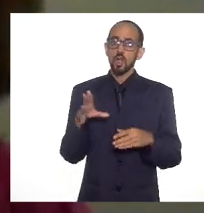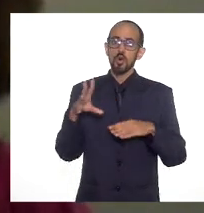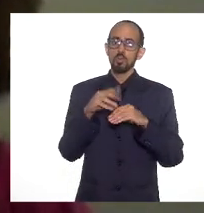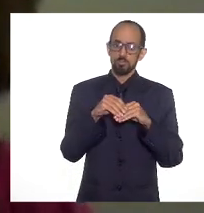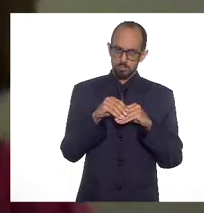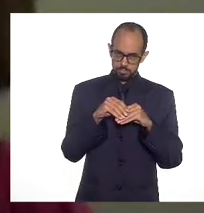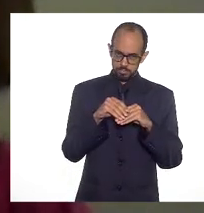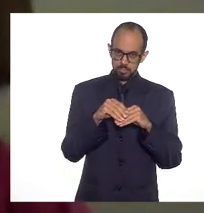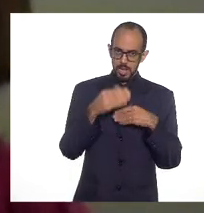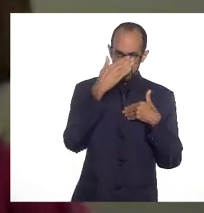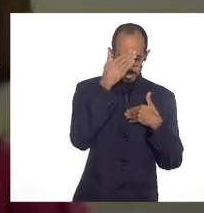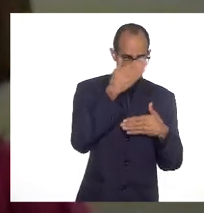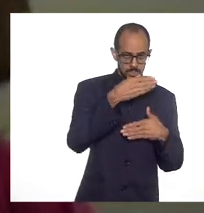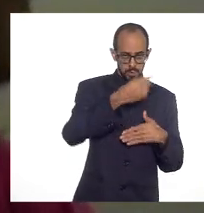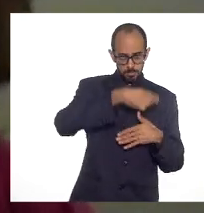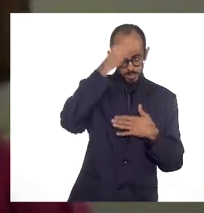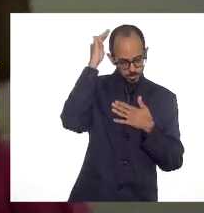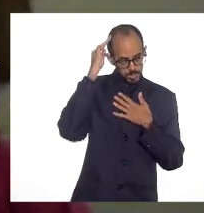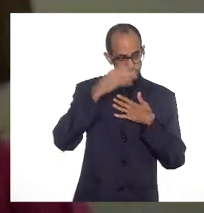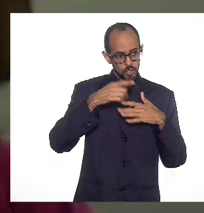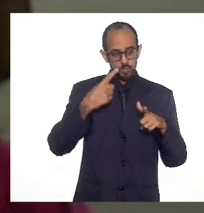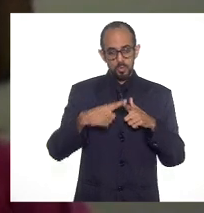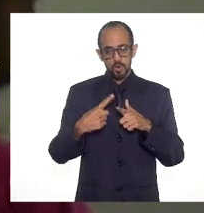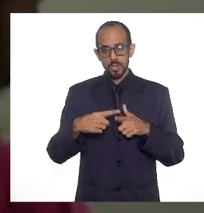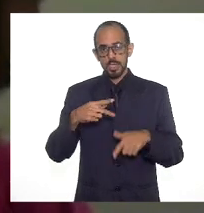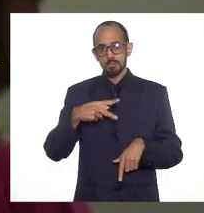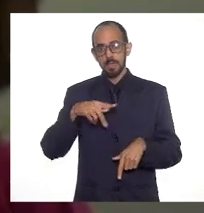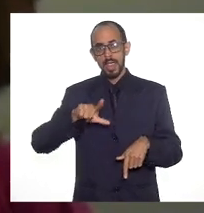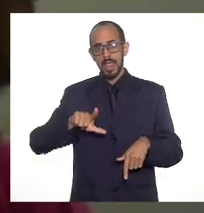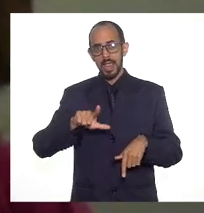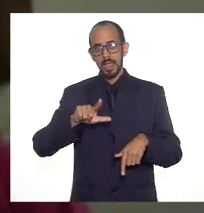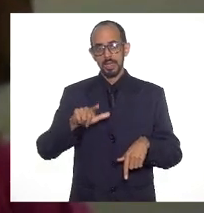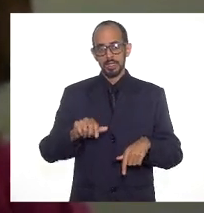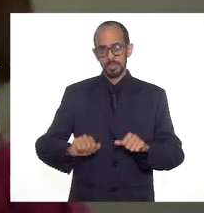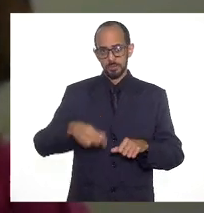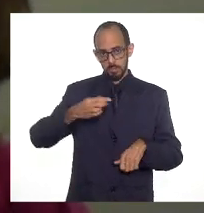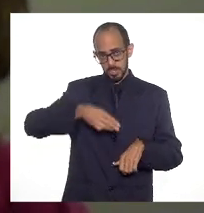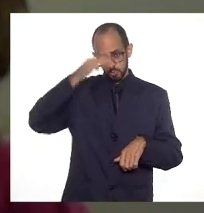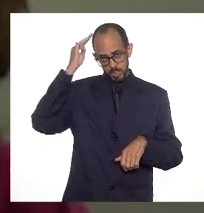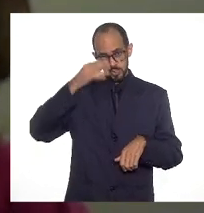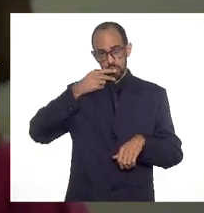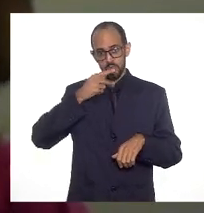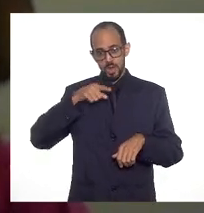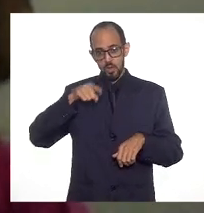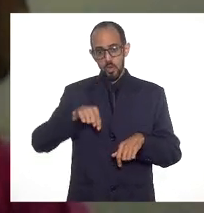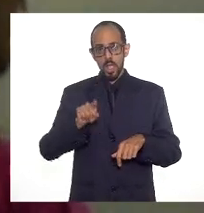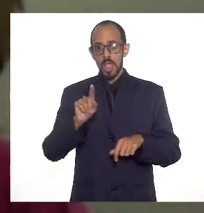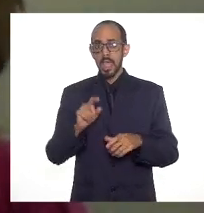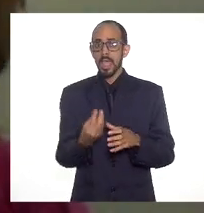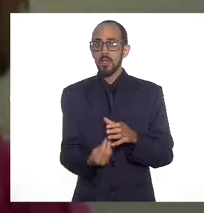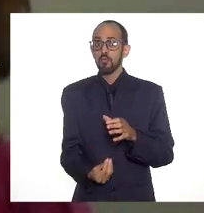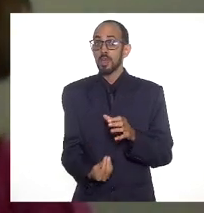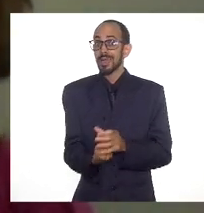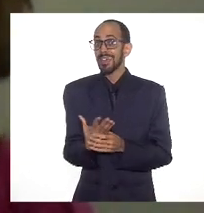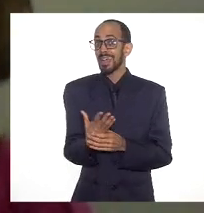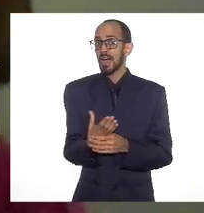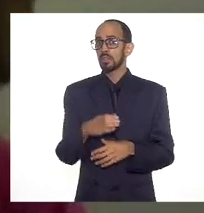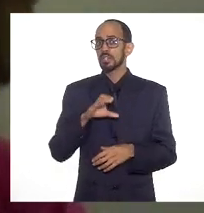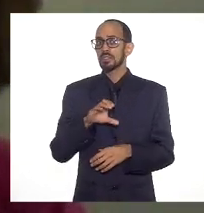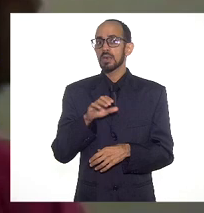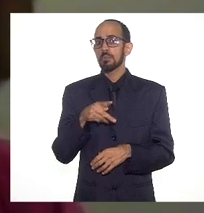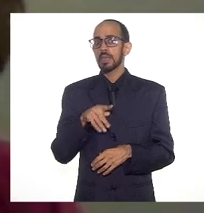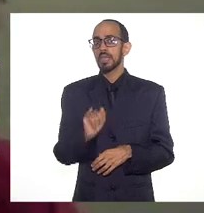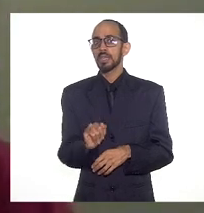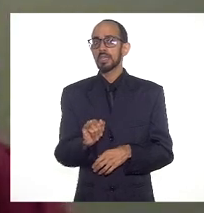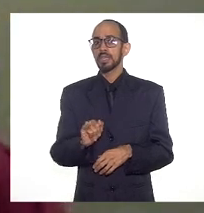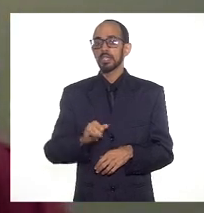Pacheco, agradecendo que esse PL citado pelo deputado Márcio Pacheco é oriundo da CPI do